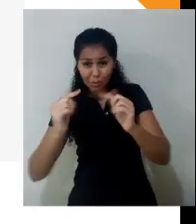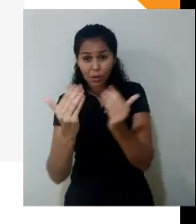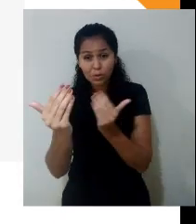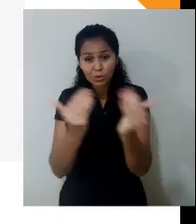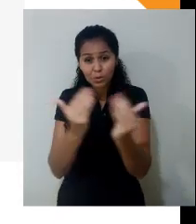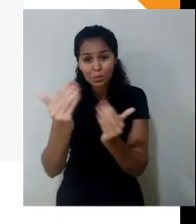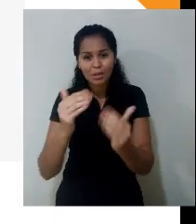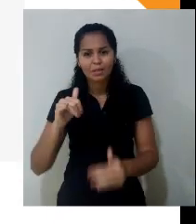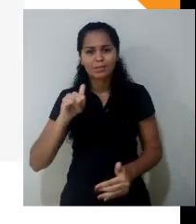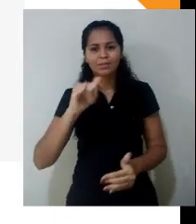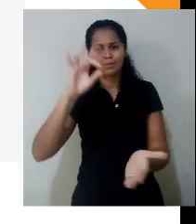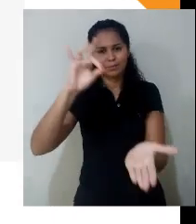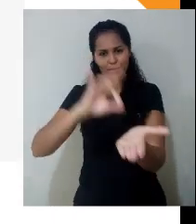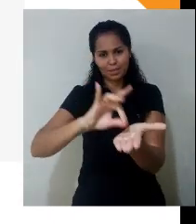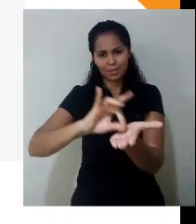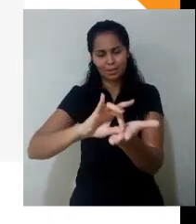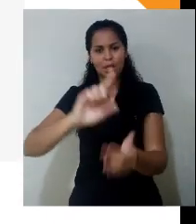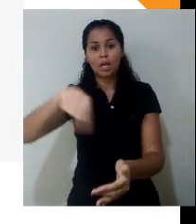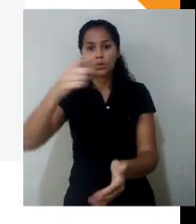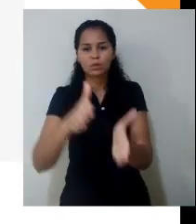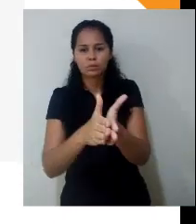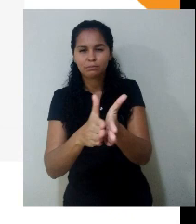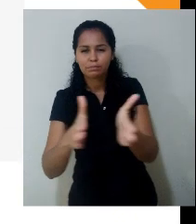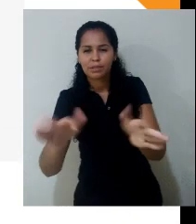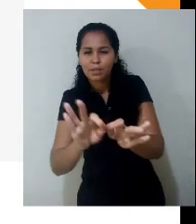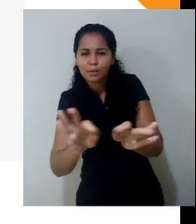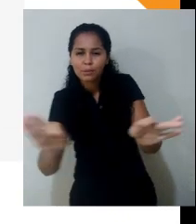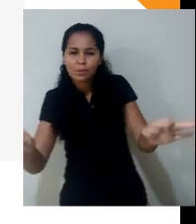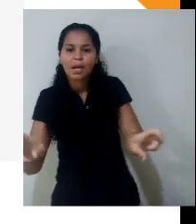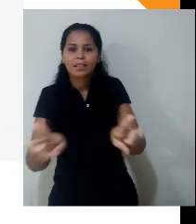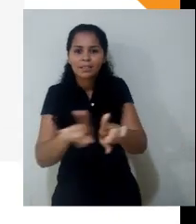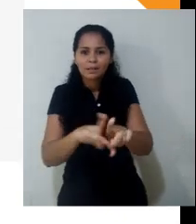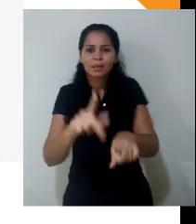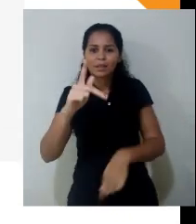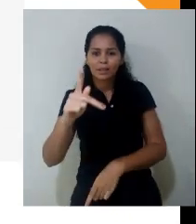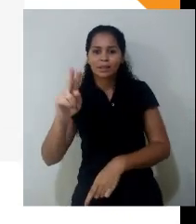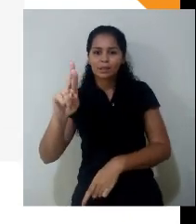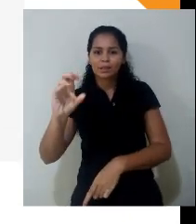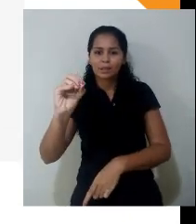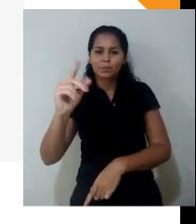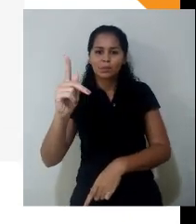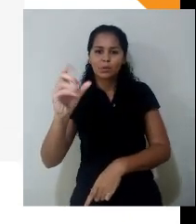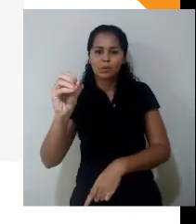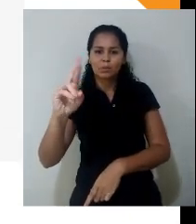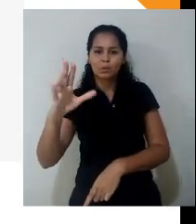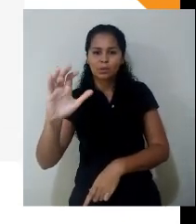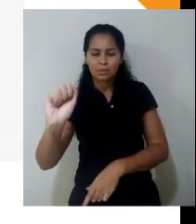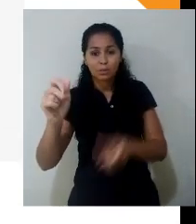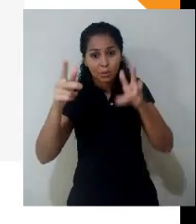caça real. As demais dimensões seguiriam a mesma proporção, todas também 100 vezes